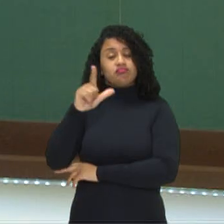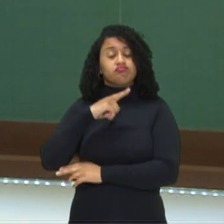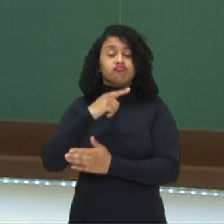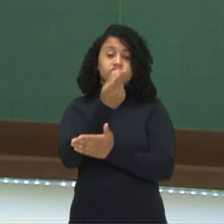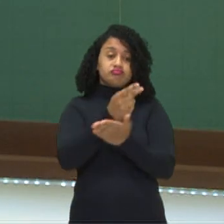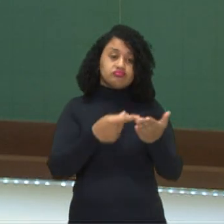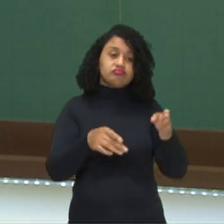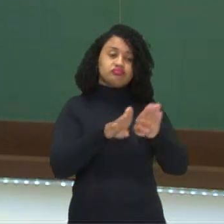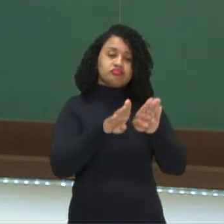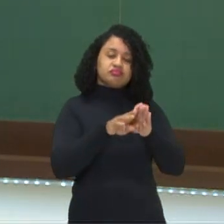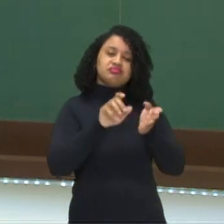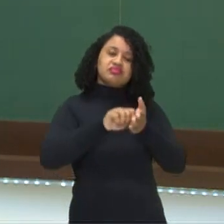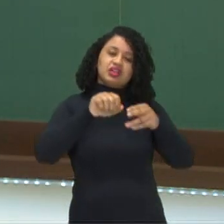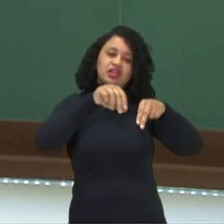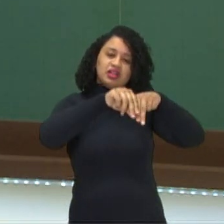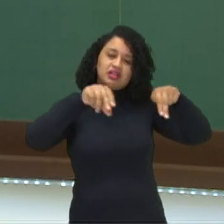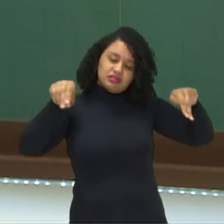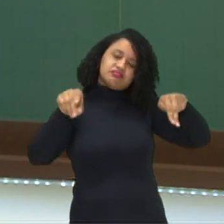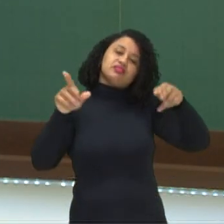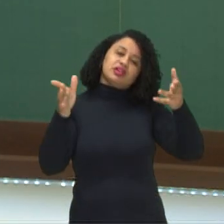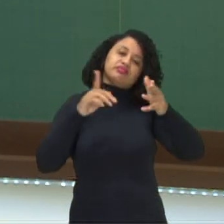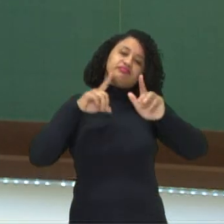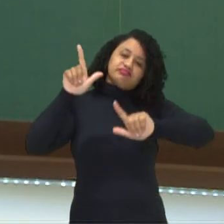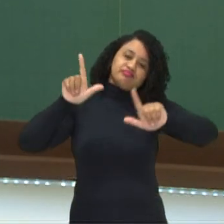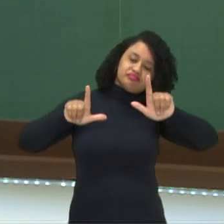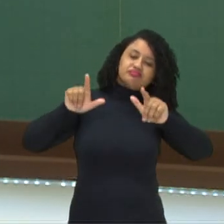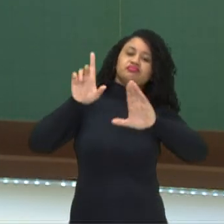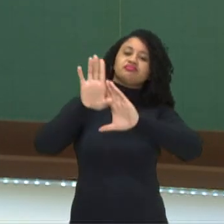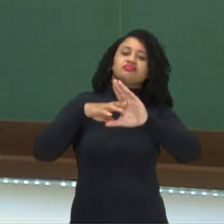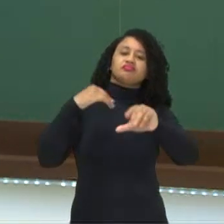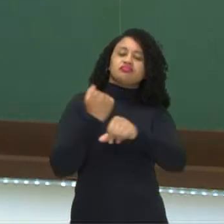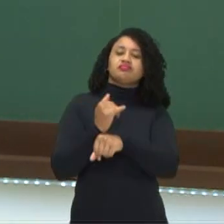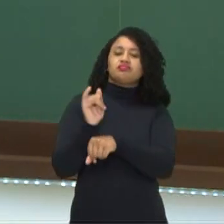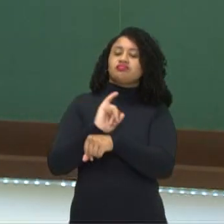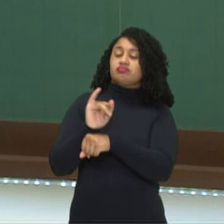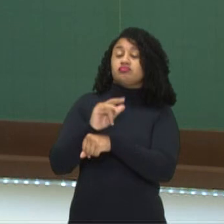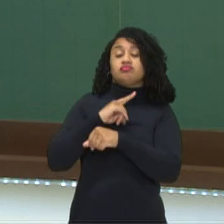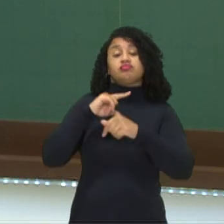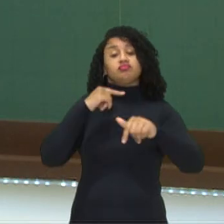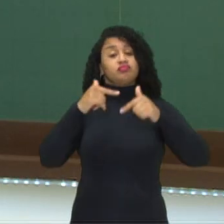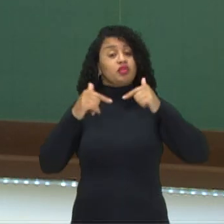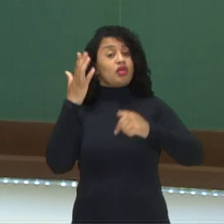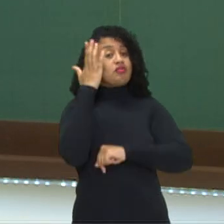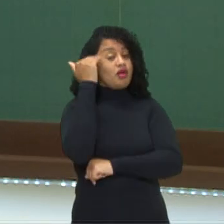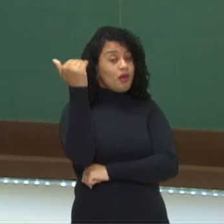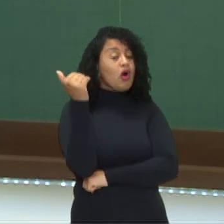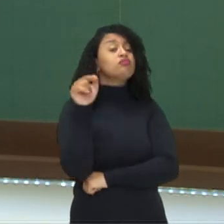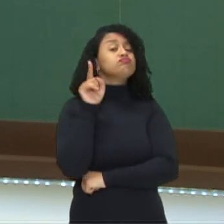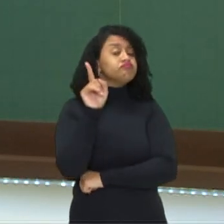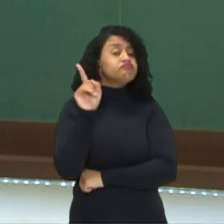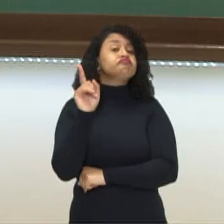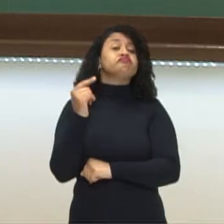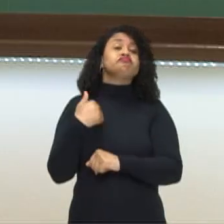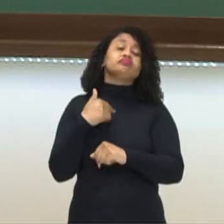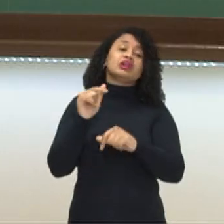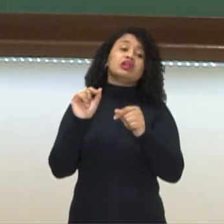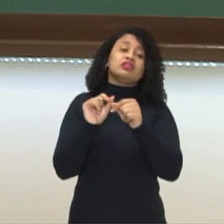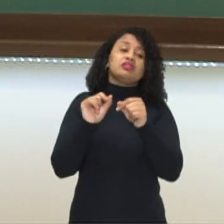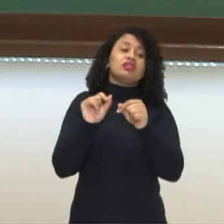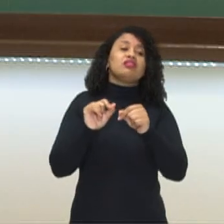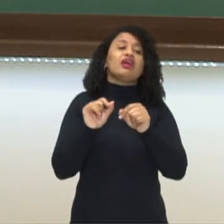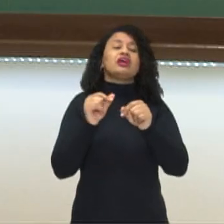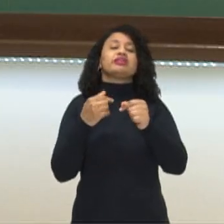está na televisão, aí, no YouTube, né? Tem um trabalho muito conhecido, e ele faz as